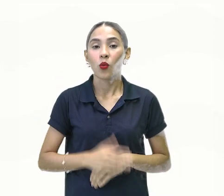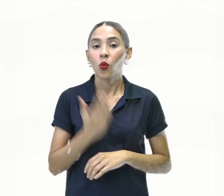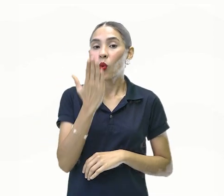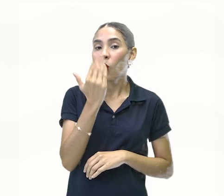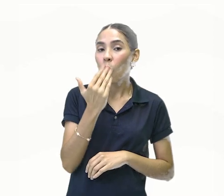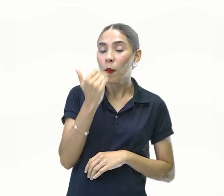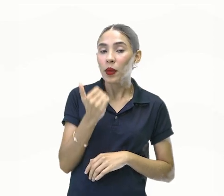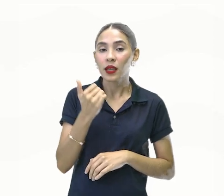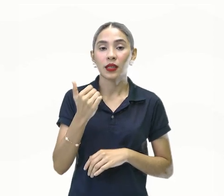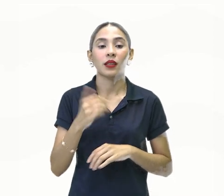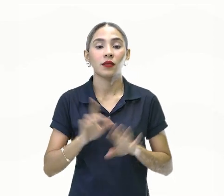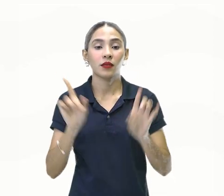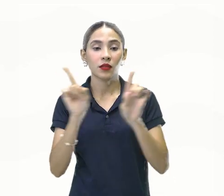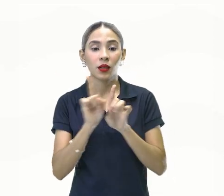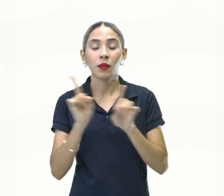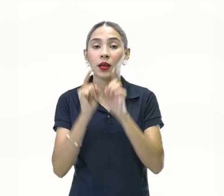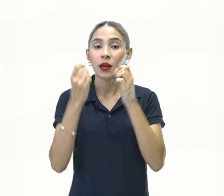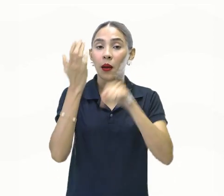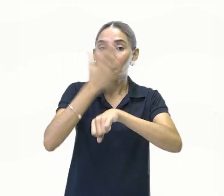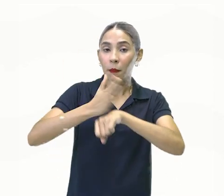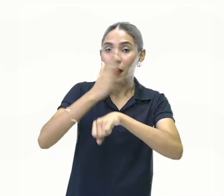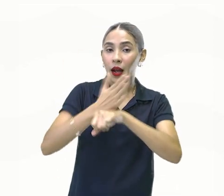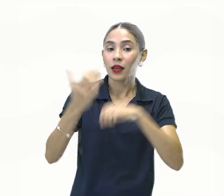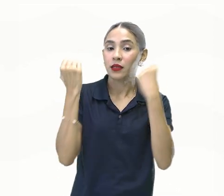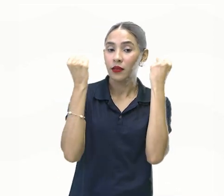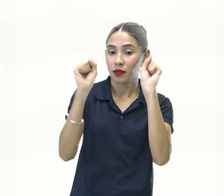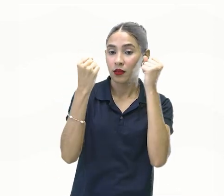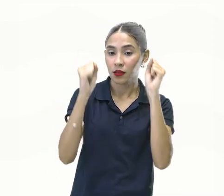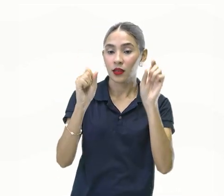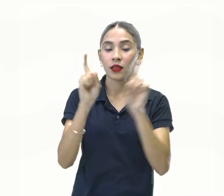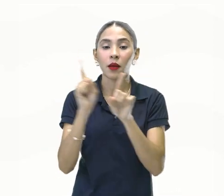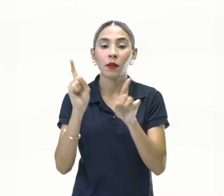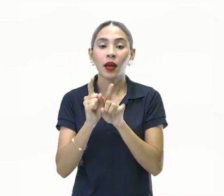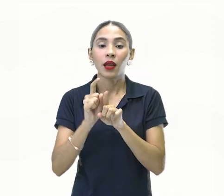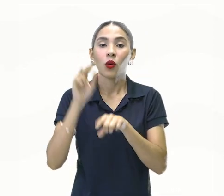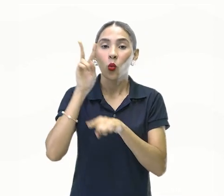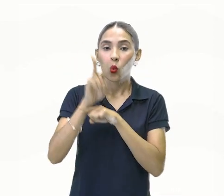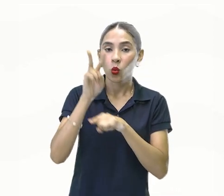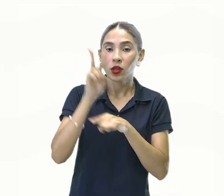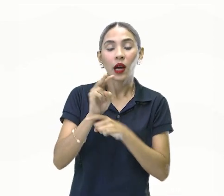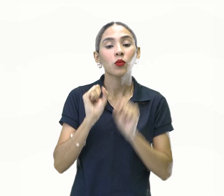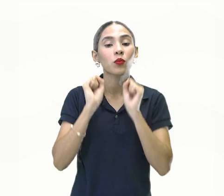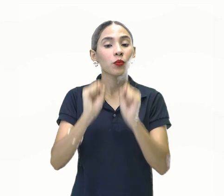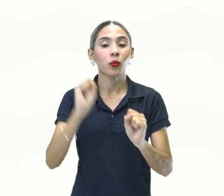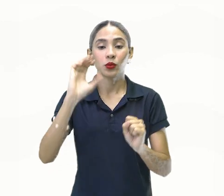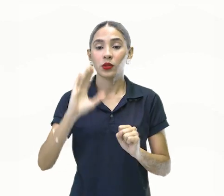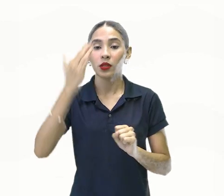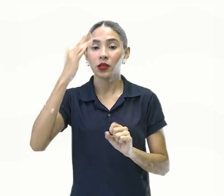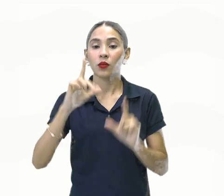dietas, exercícios e tratamentos podem levar